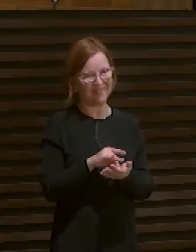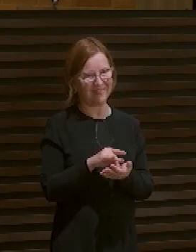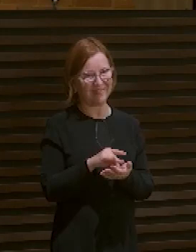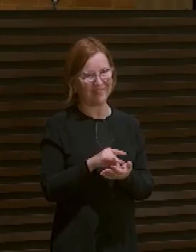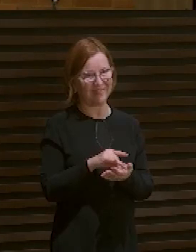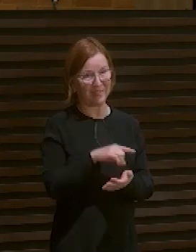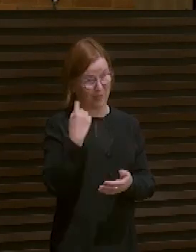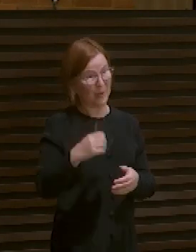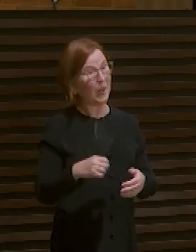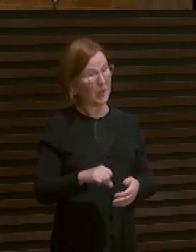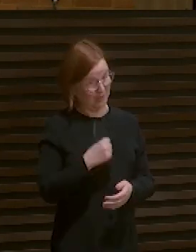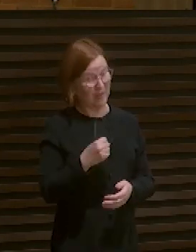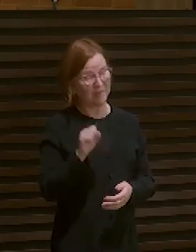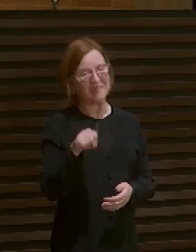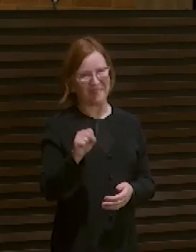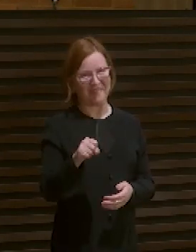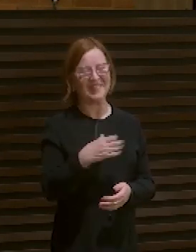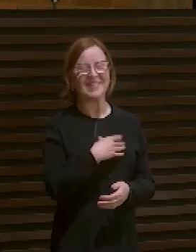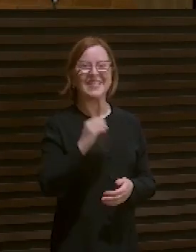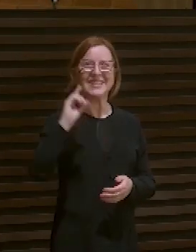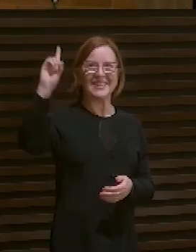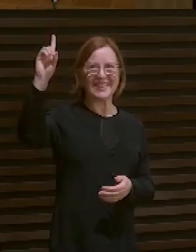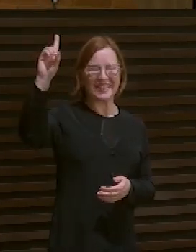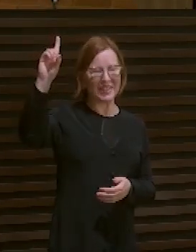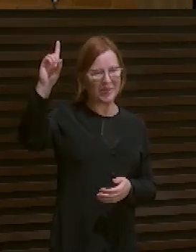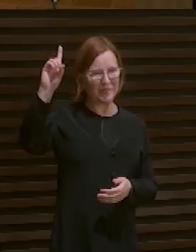somos ou não somos? Somos filhos de Deus.